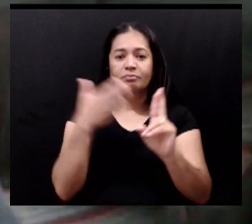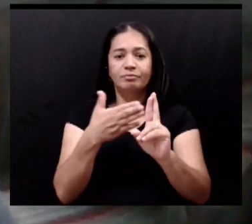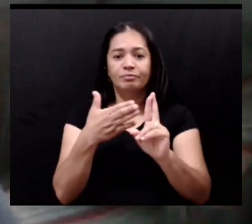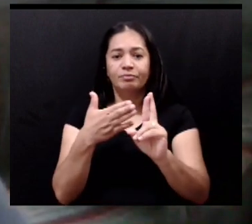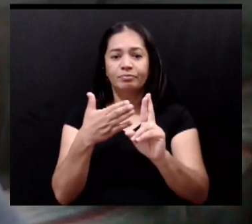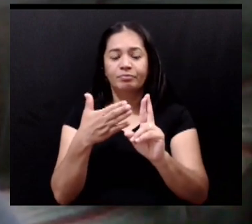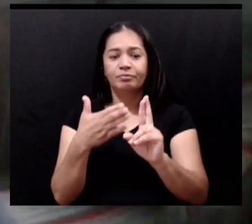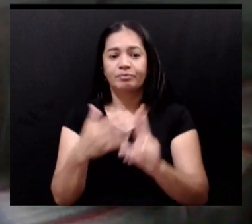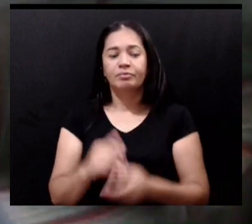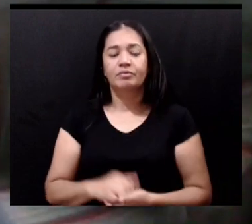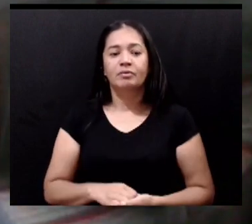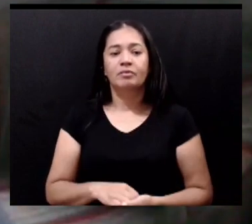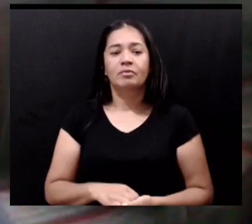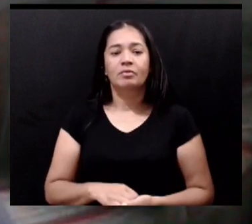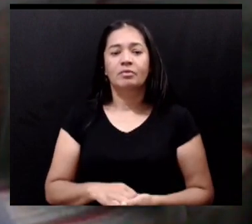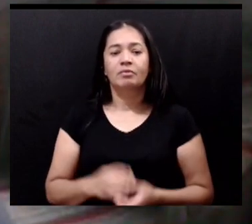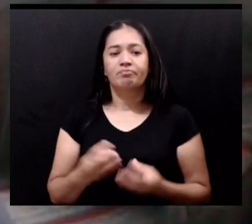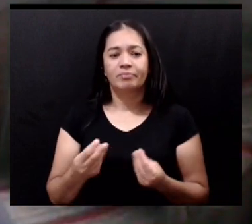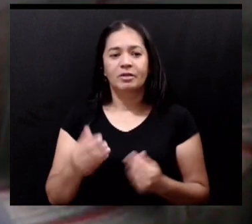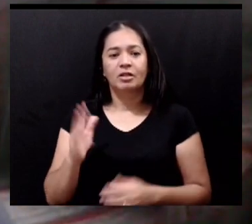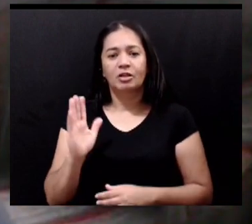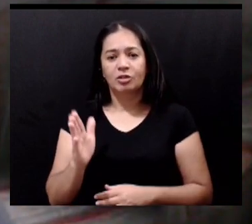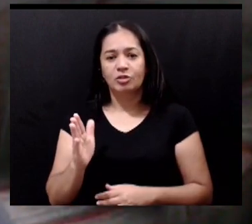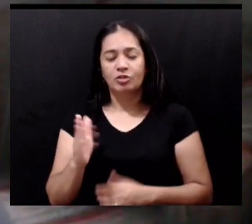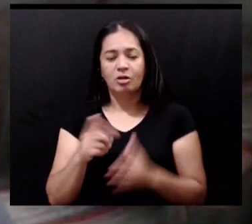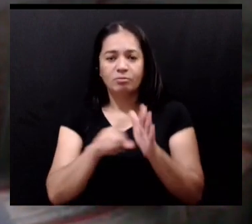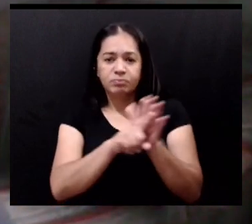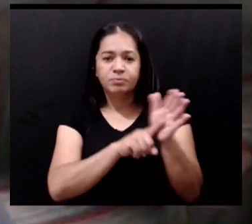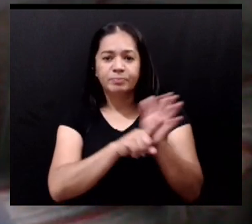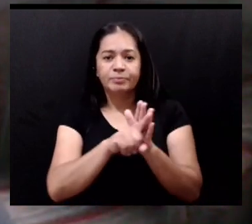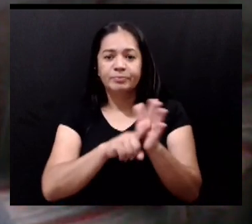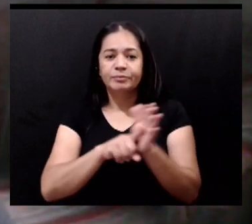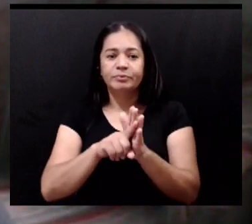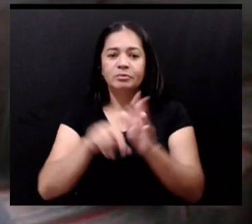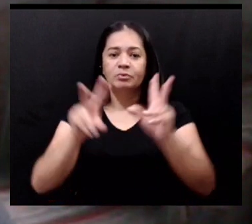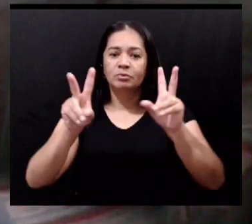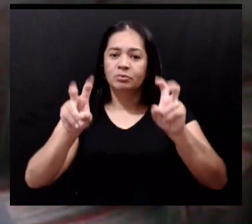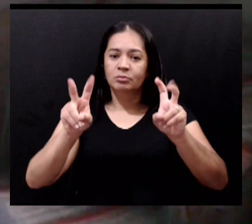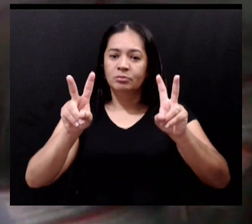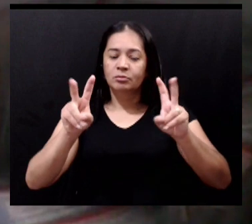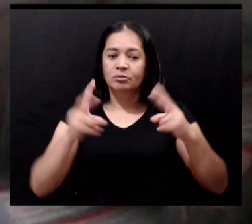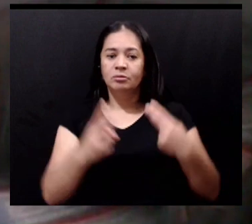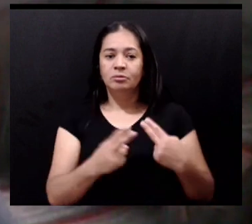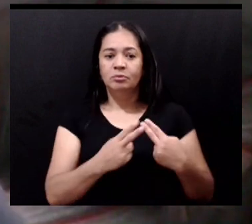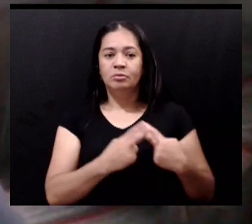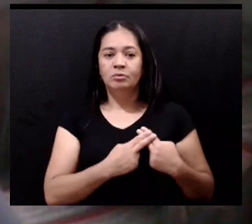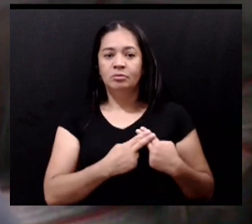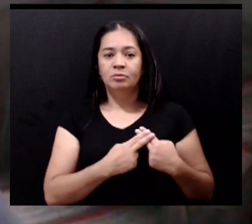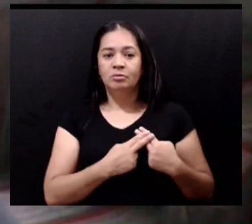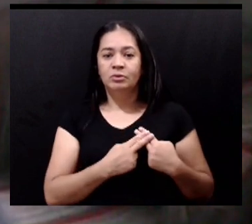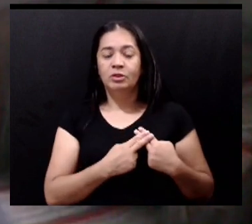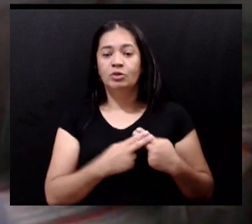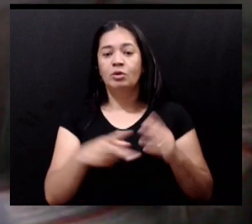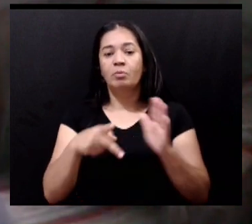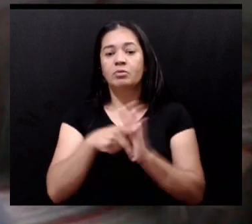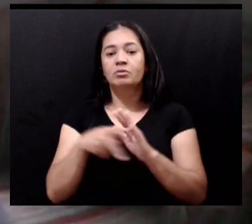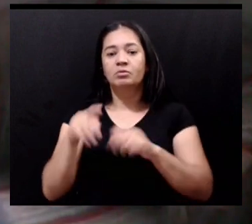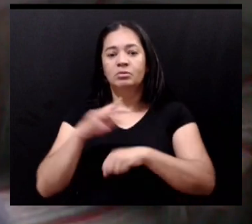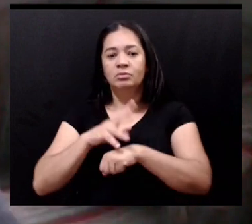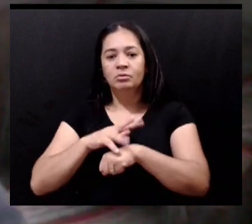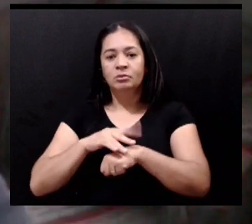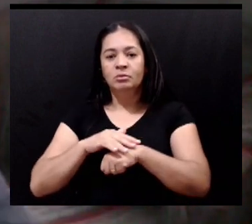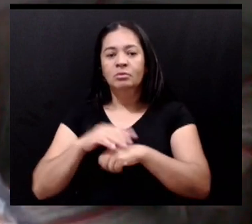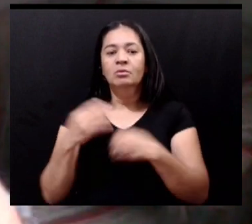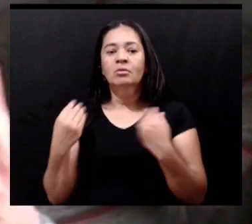que já pesquisaram sobre luto, em especial os lutos do adoecimento, para consolidar essa